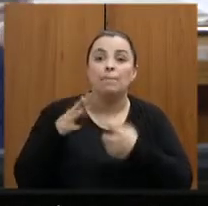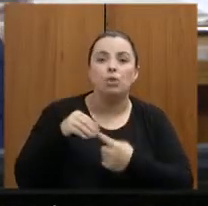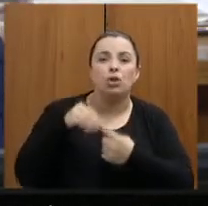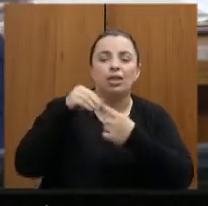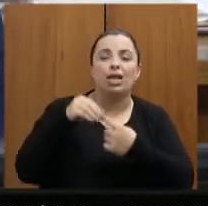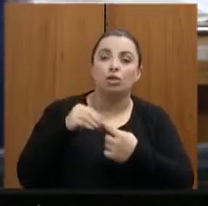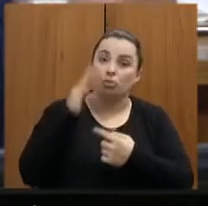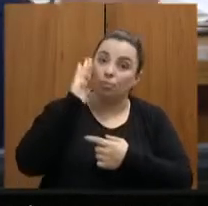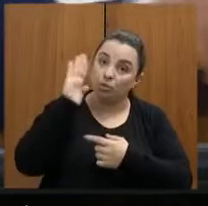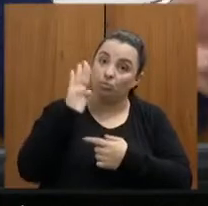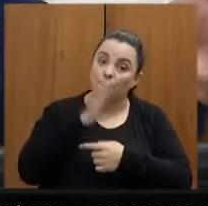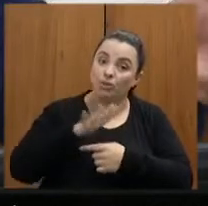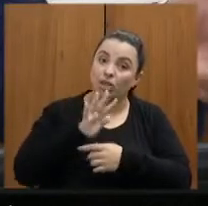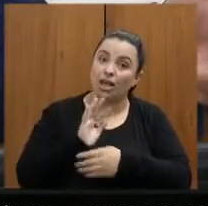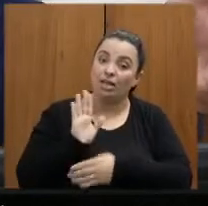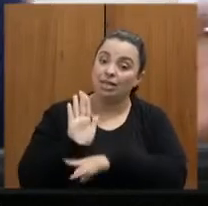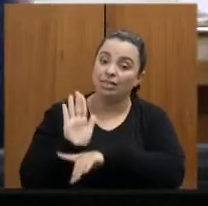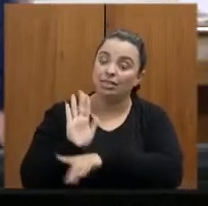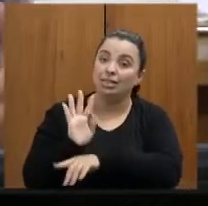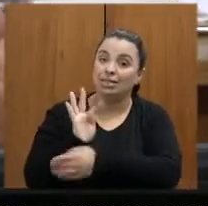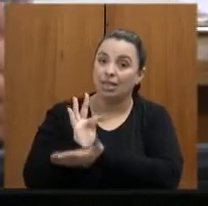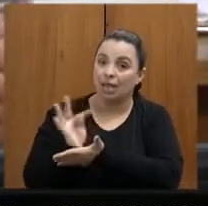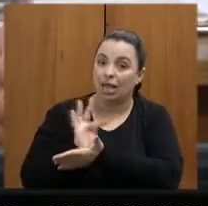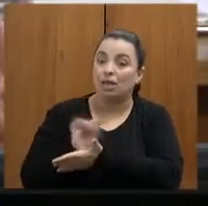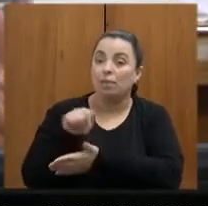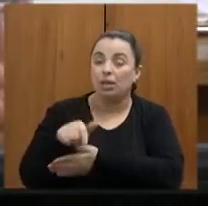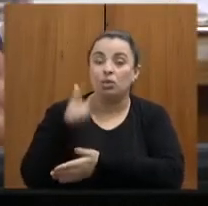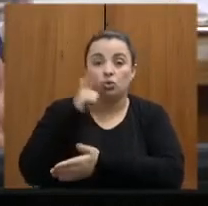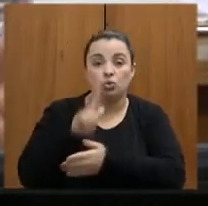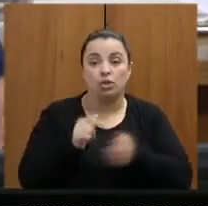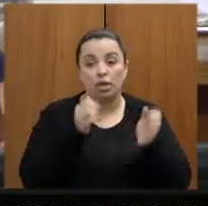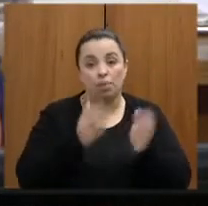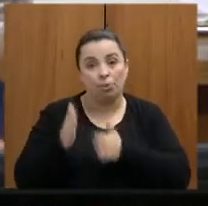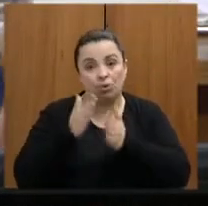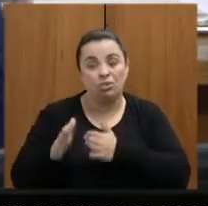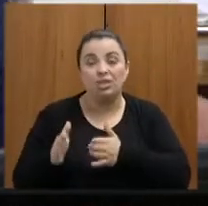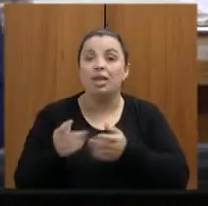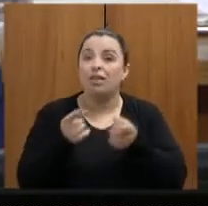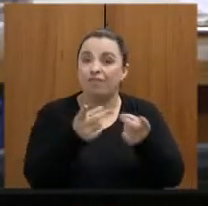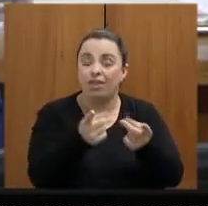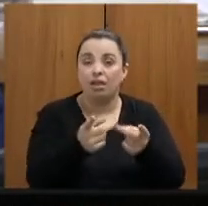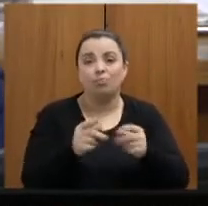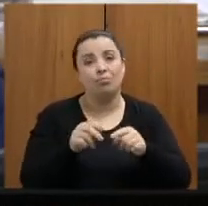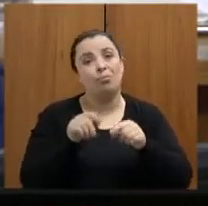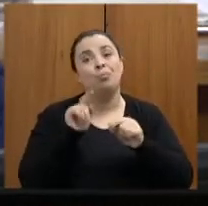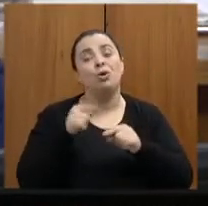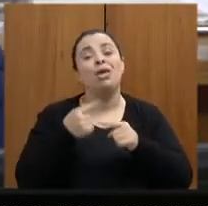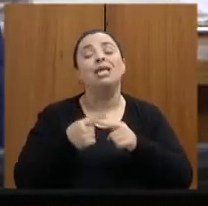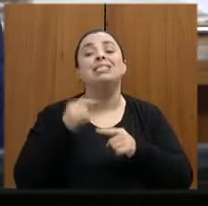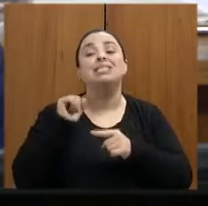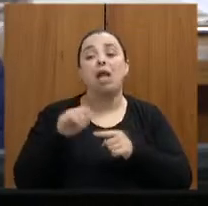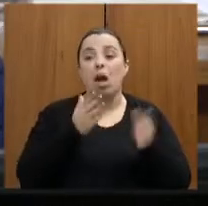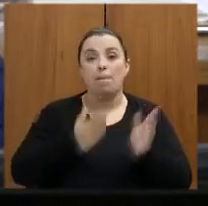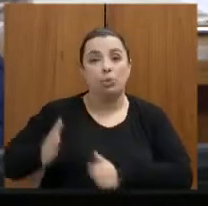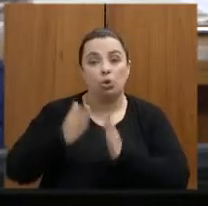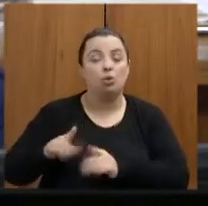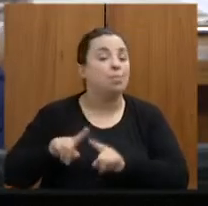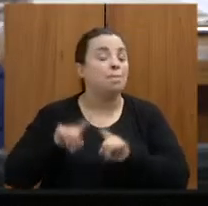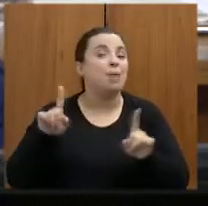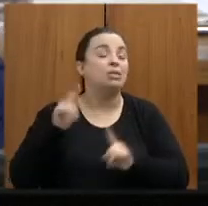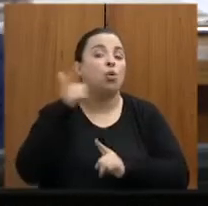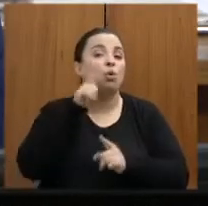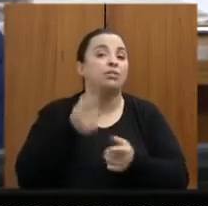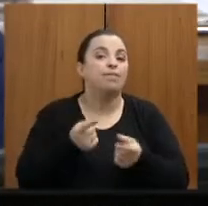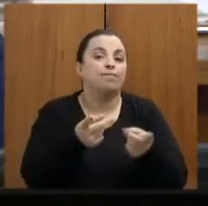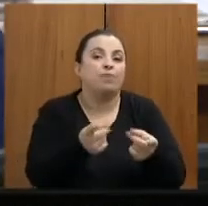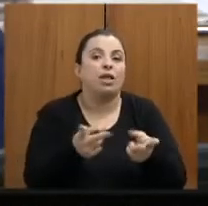possam produzir e ter onde comercializar é pior coisa que tem é você produzir e perder a sua colheita você perdeu o seu produto você